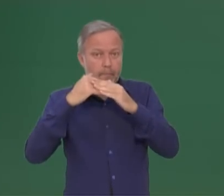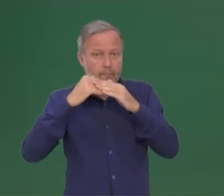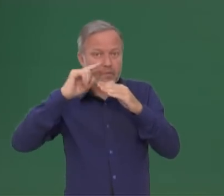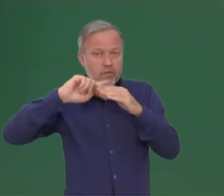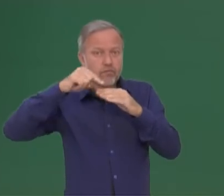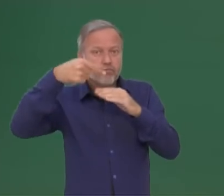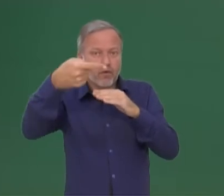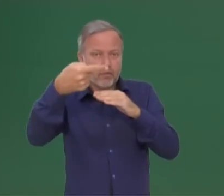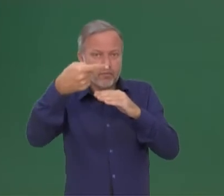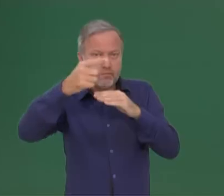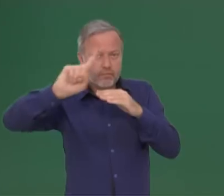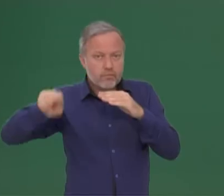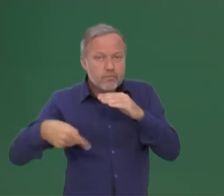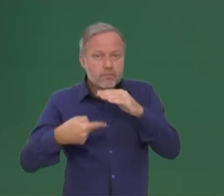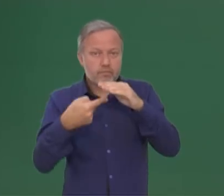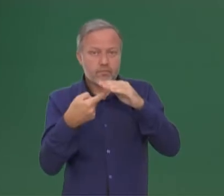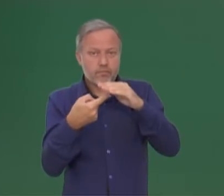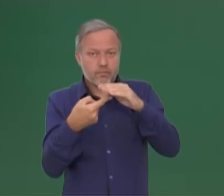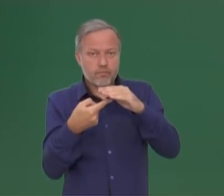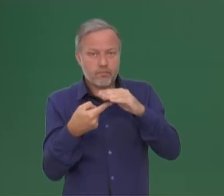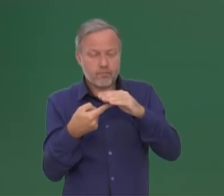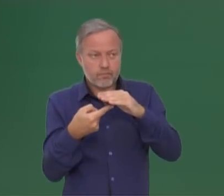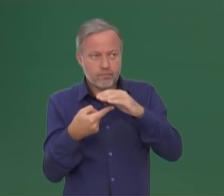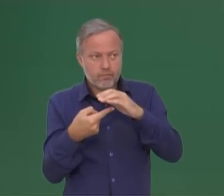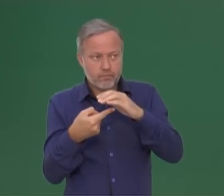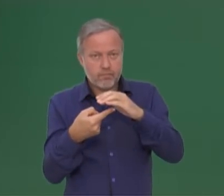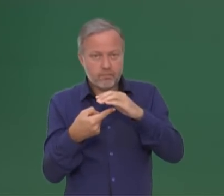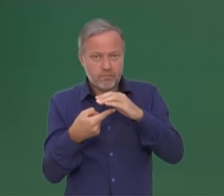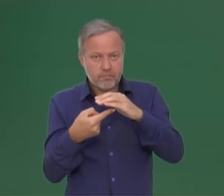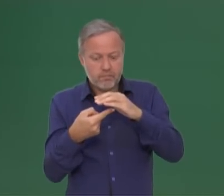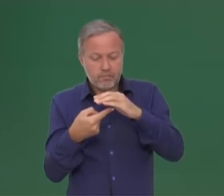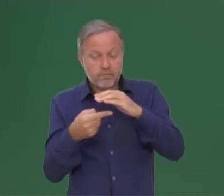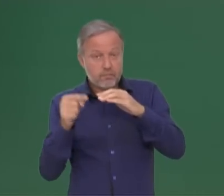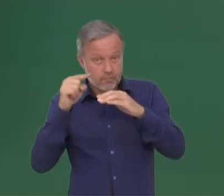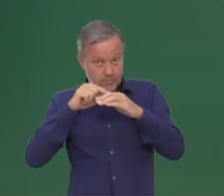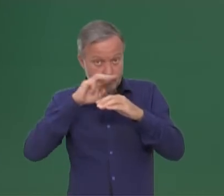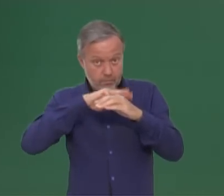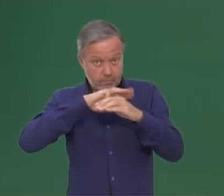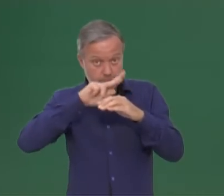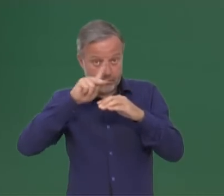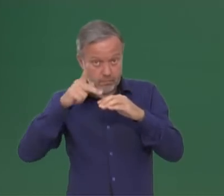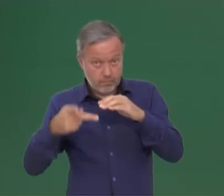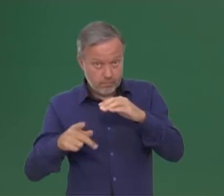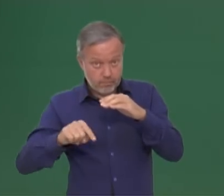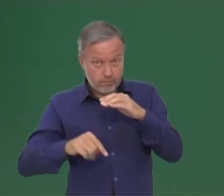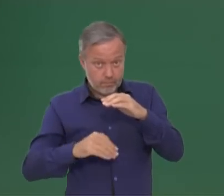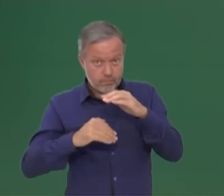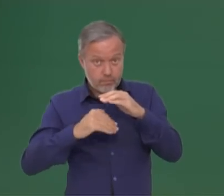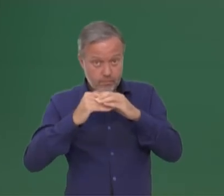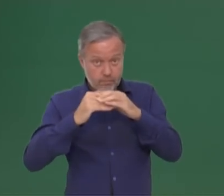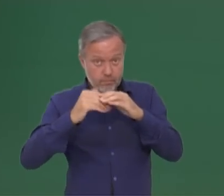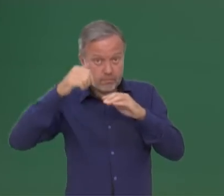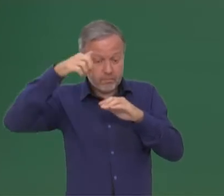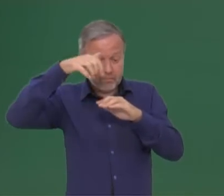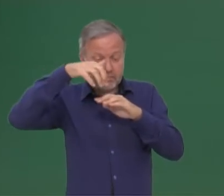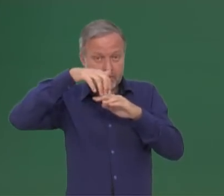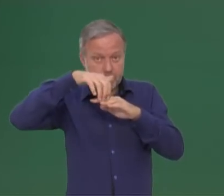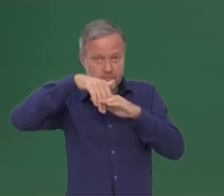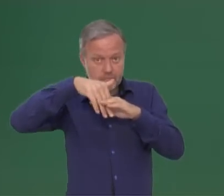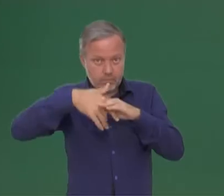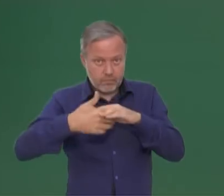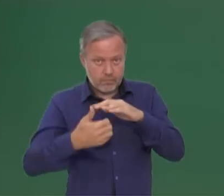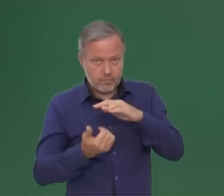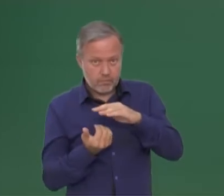da célula e o que é dentro da célula. E essa membrana plasmática permite a entrada e a saída